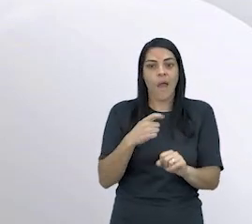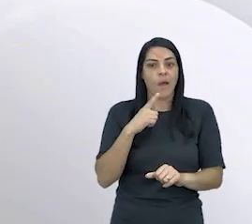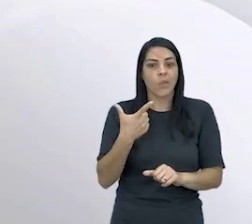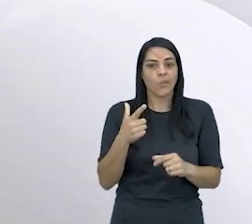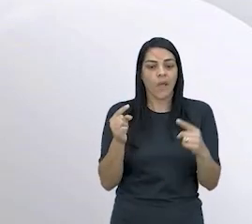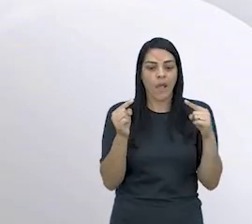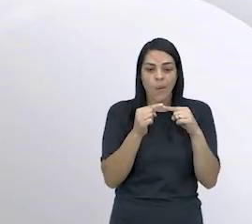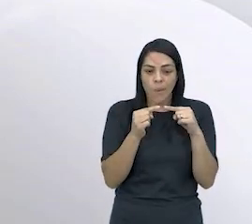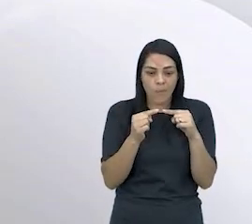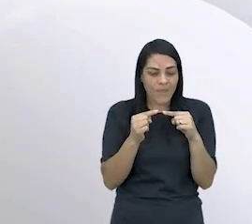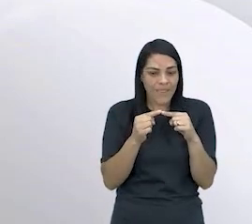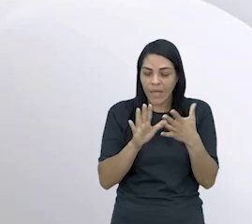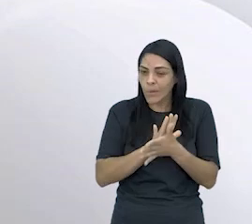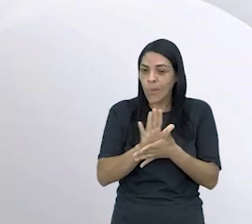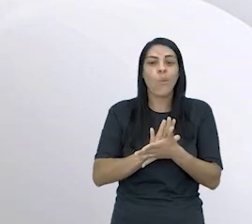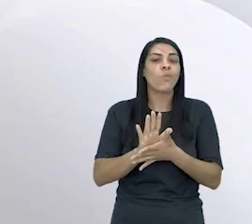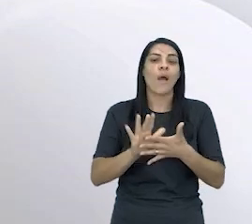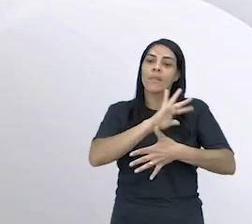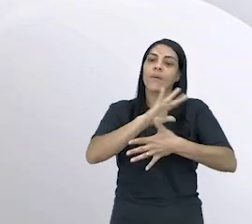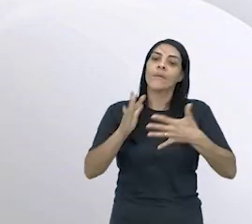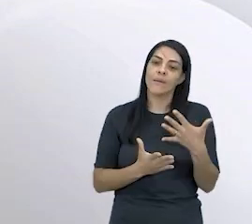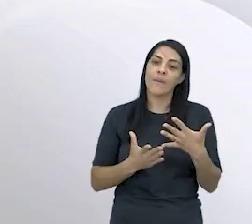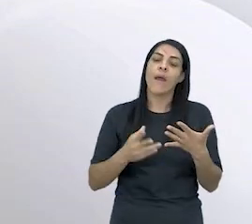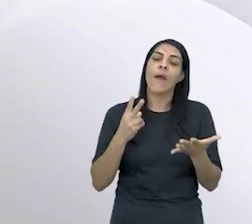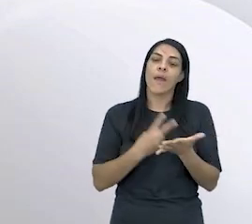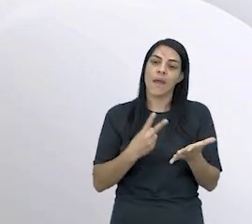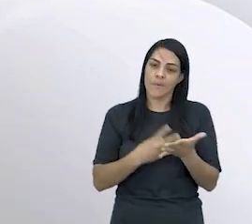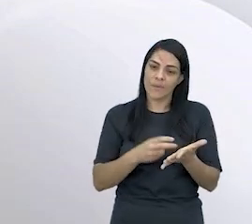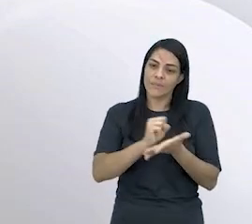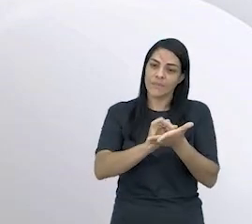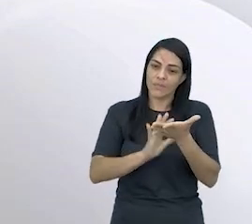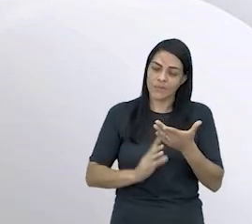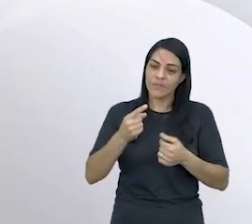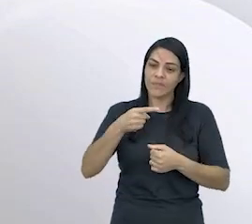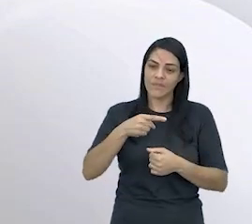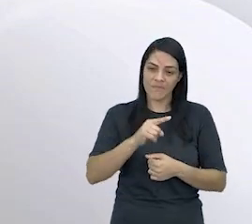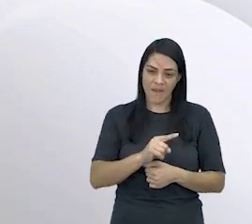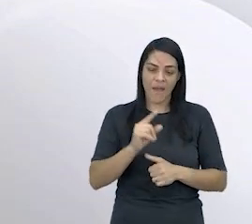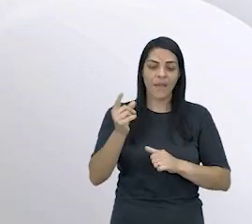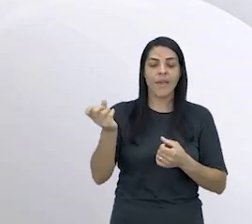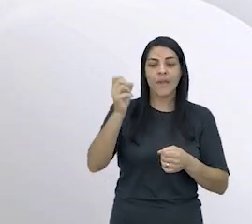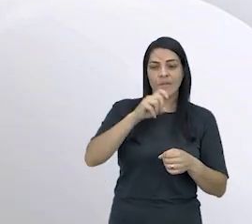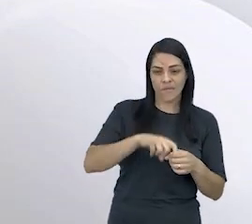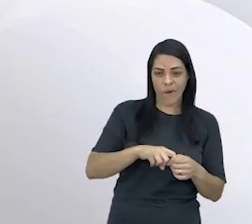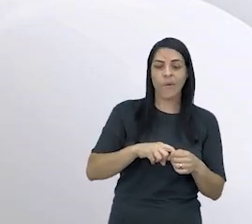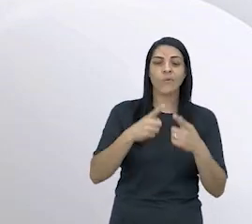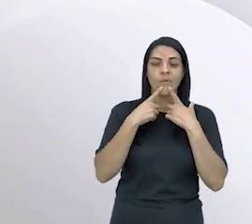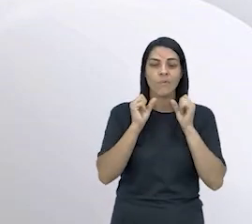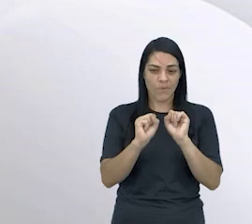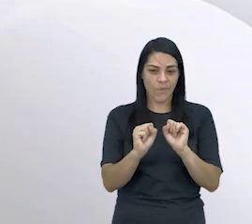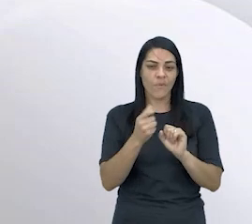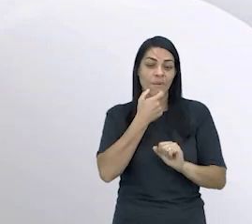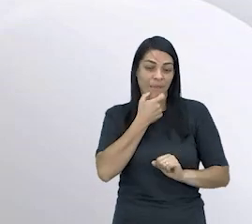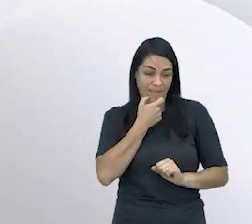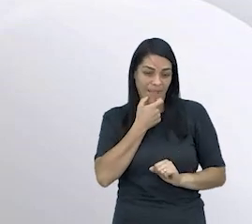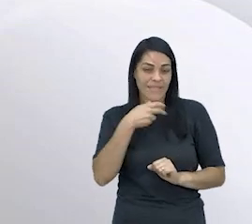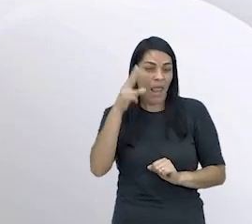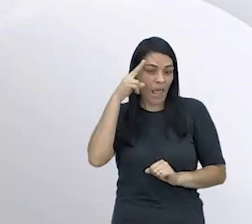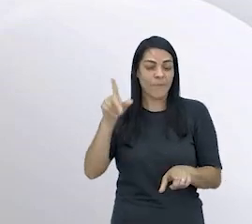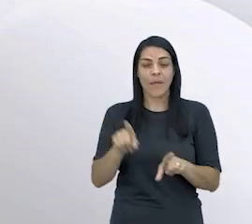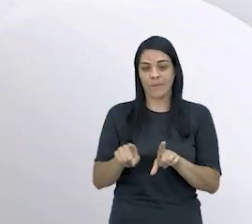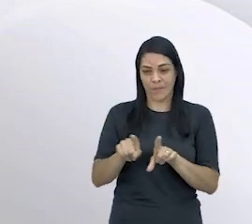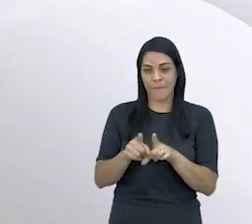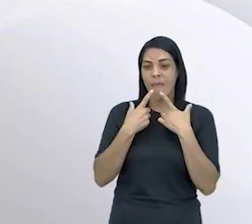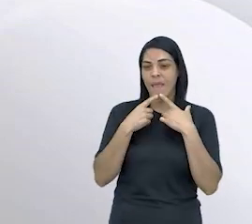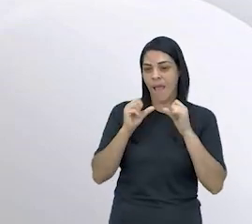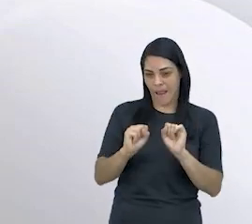nenhuma com a Libras, né? E aí é o mesmo exercício que vai para o inglês. E vale lembrar aqui também que a língua